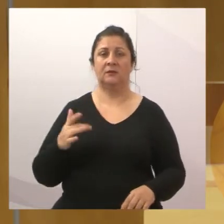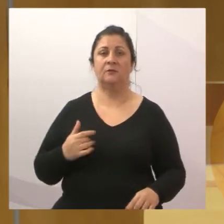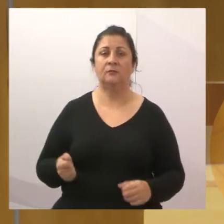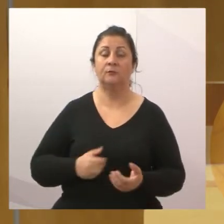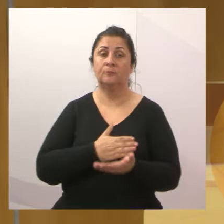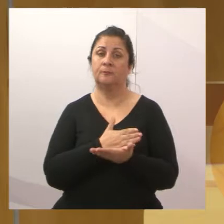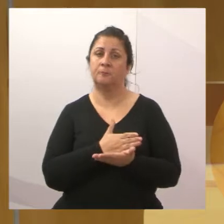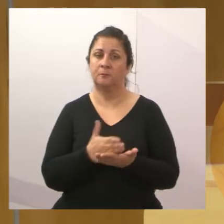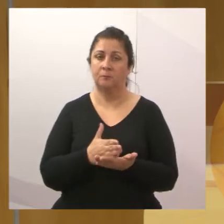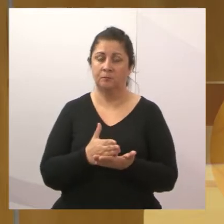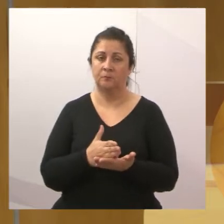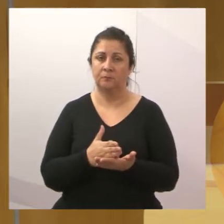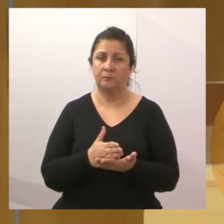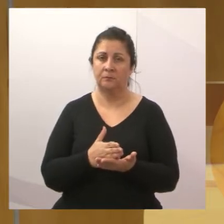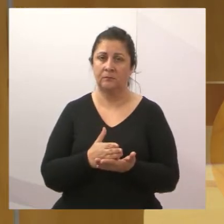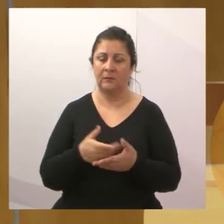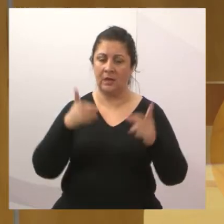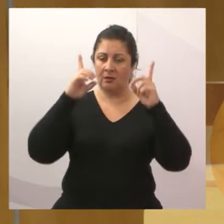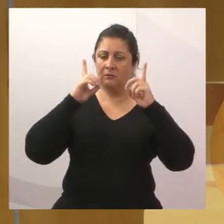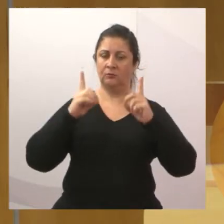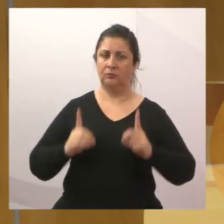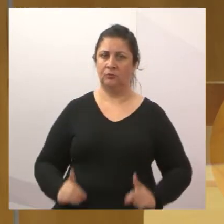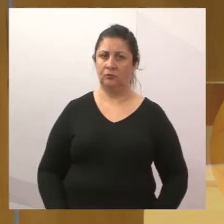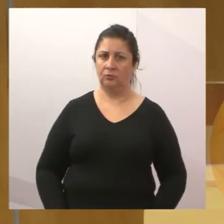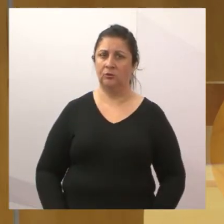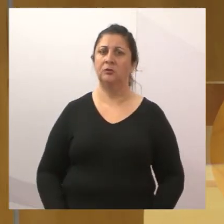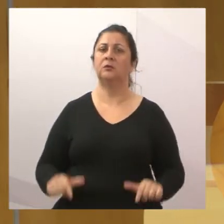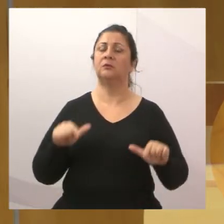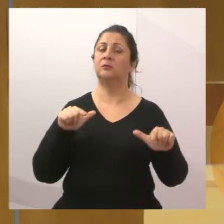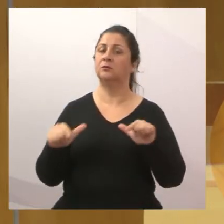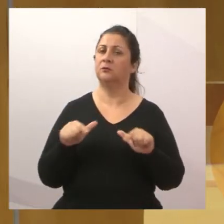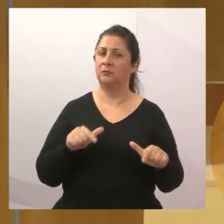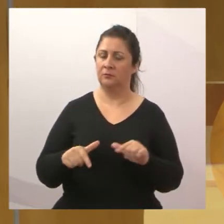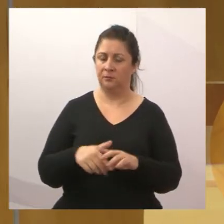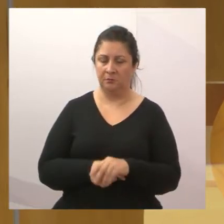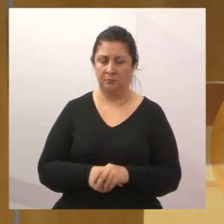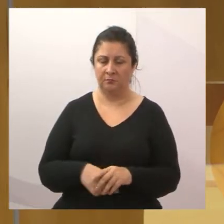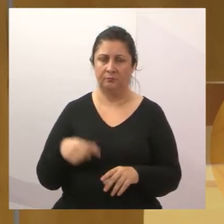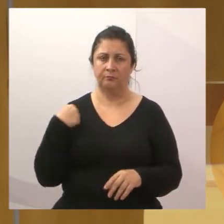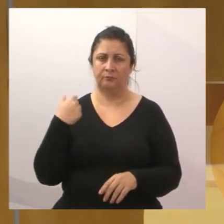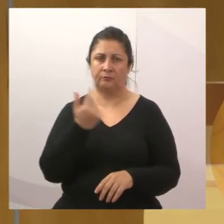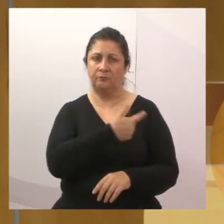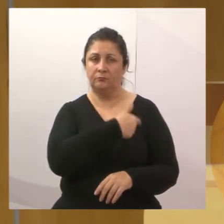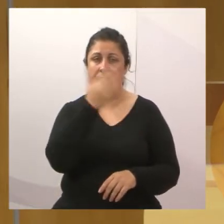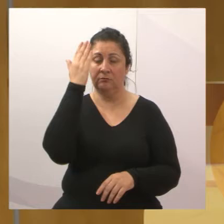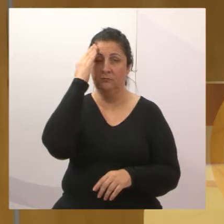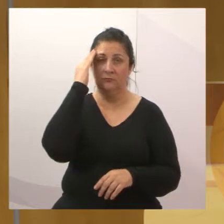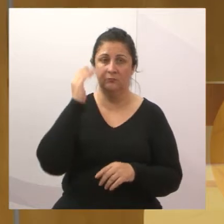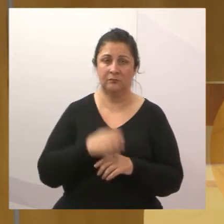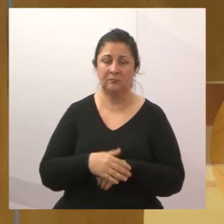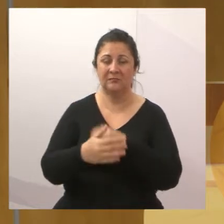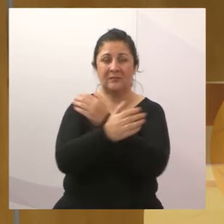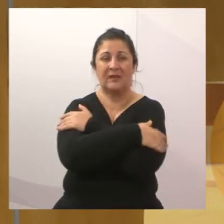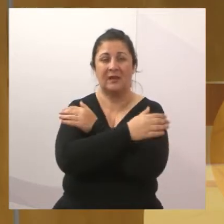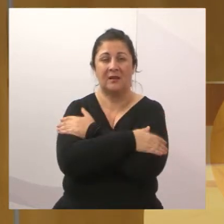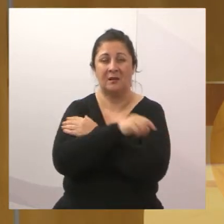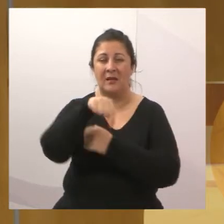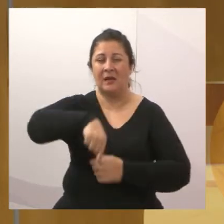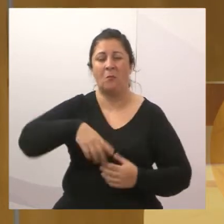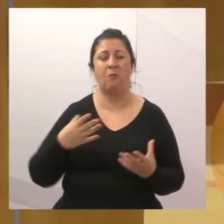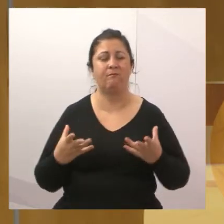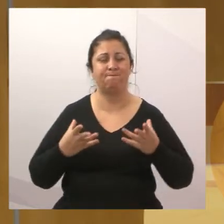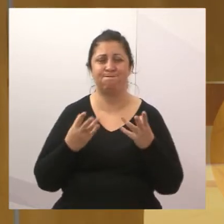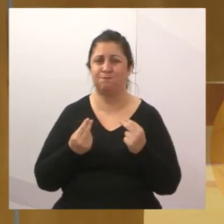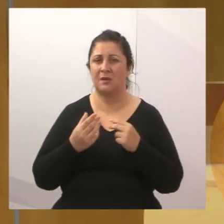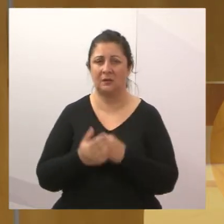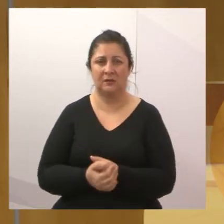gente começar a dar a dignidade do emprego. E nós sabemos que o índice dos desempregos da cidade de Jacareí é muito grande.